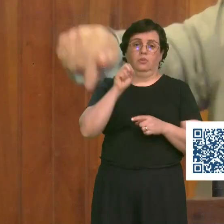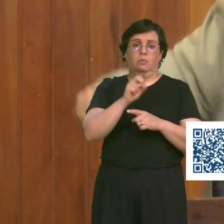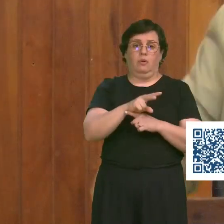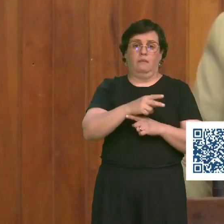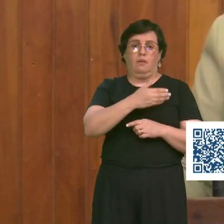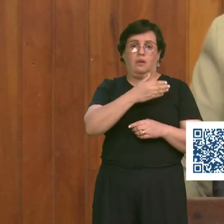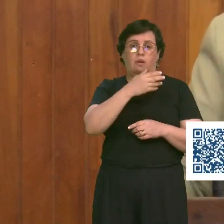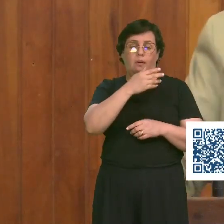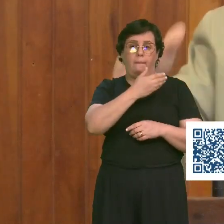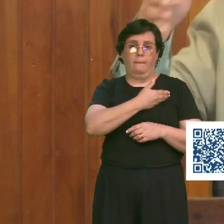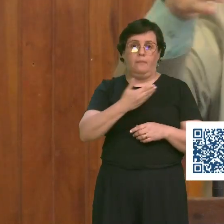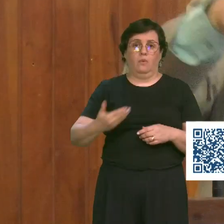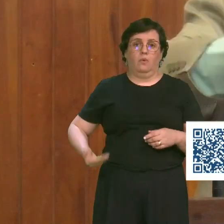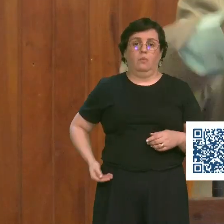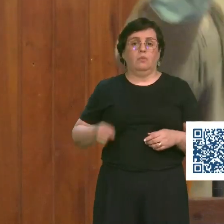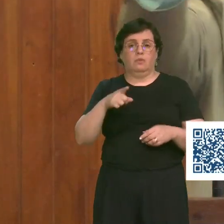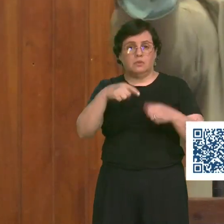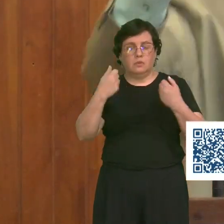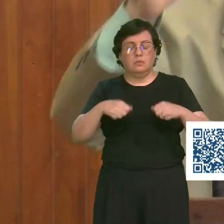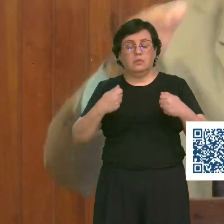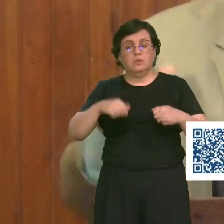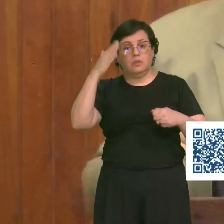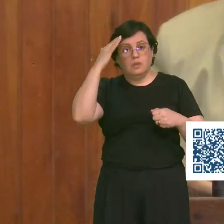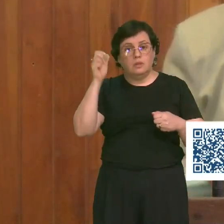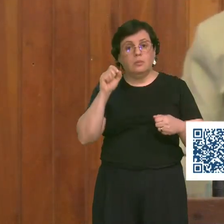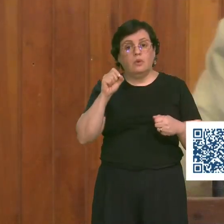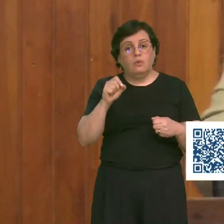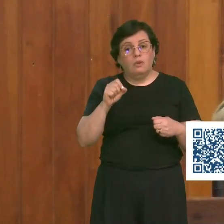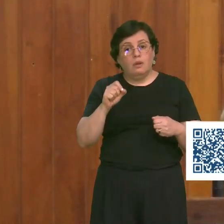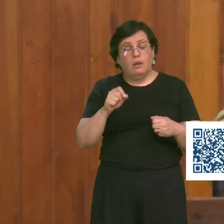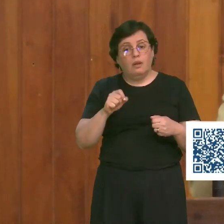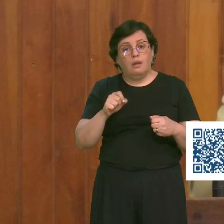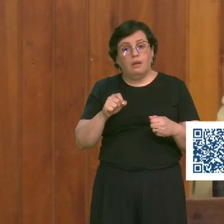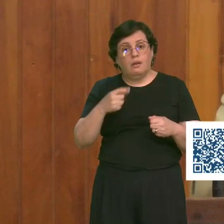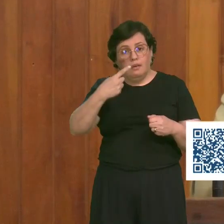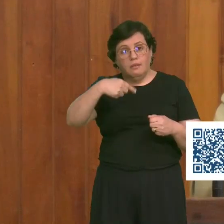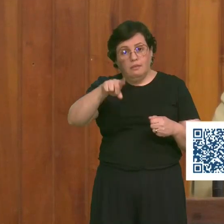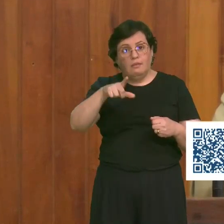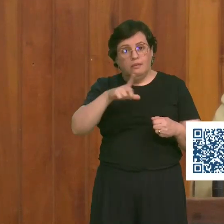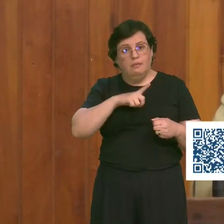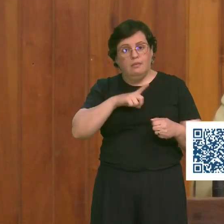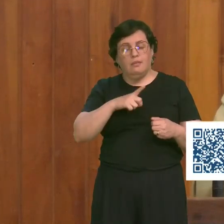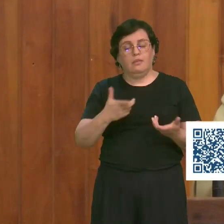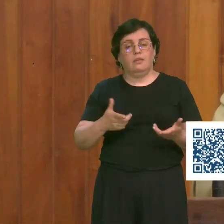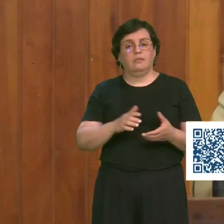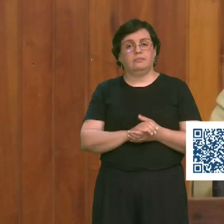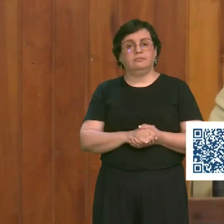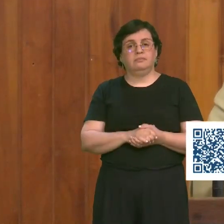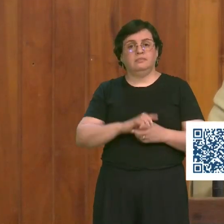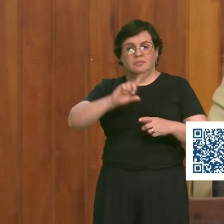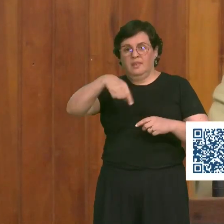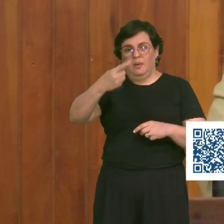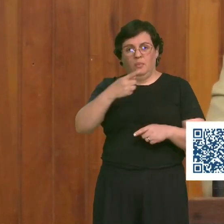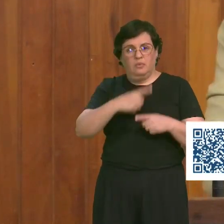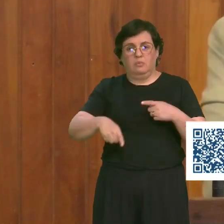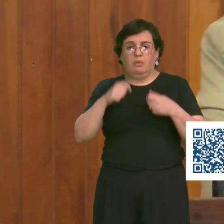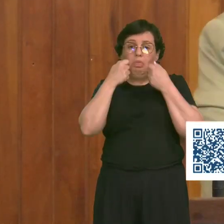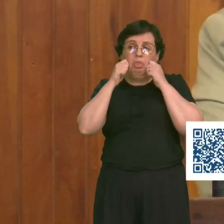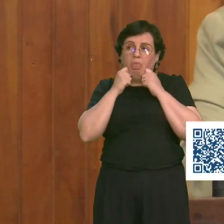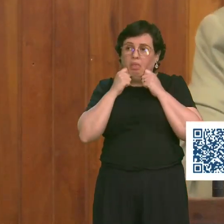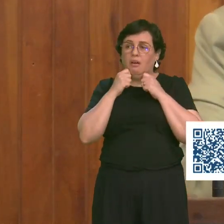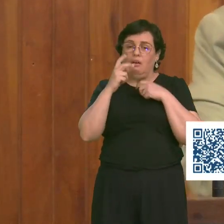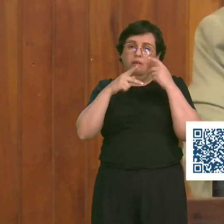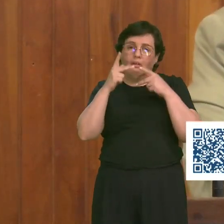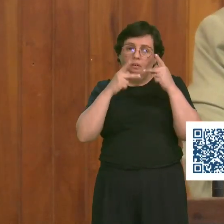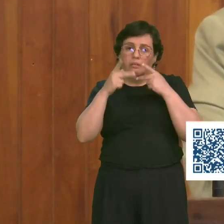público você tem que saber o que você vai enfrentar não adianta depois de chorar e